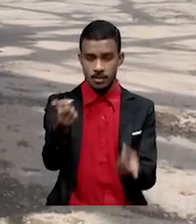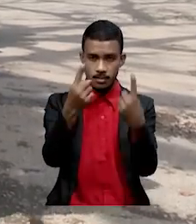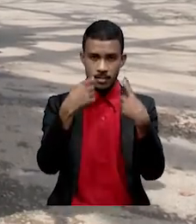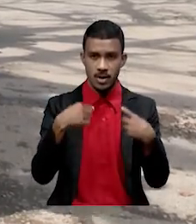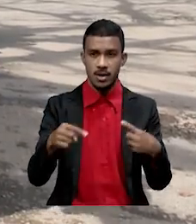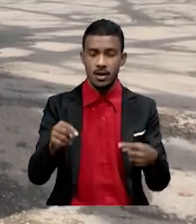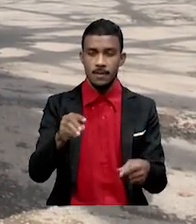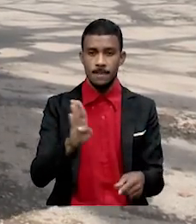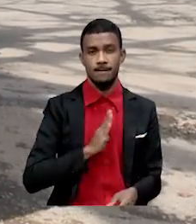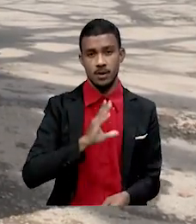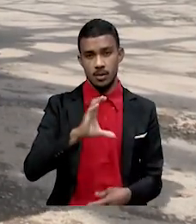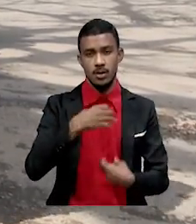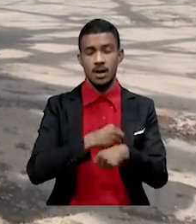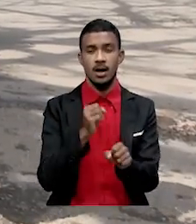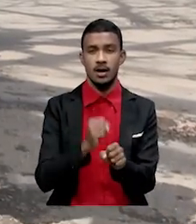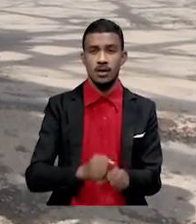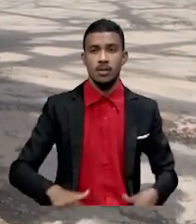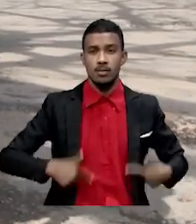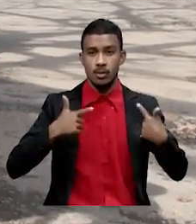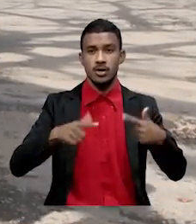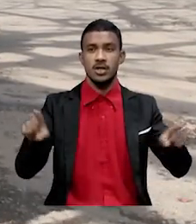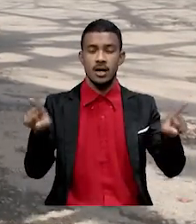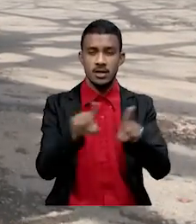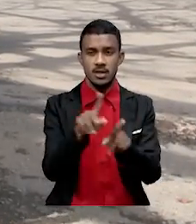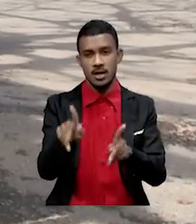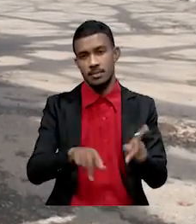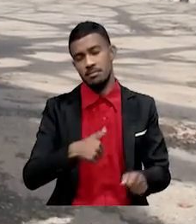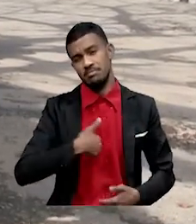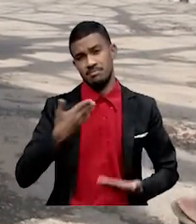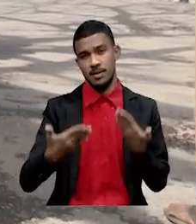Halau Moris no dar ema civil.